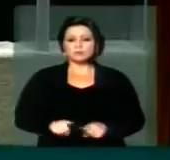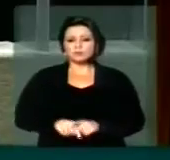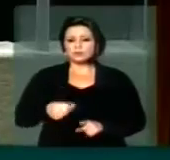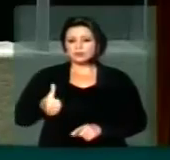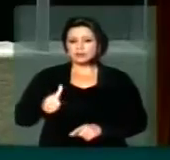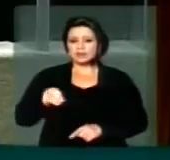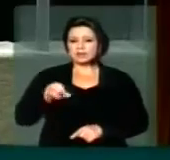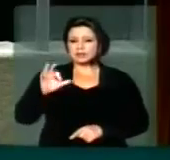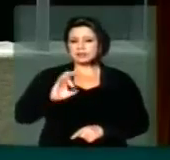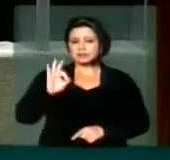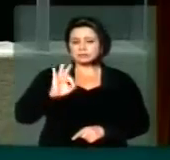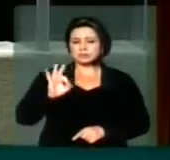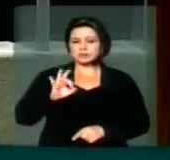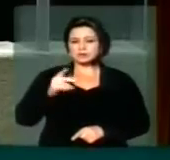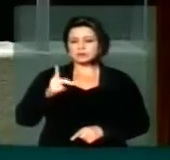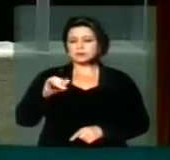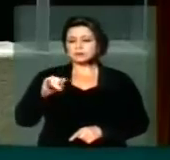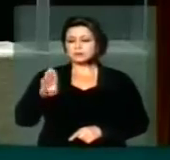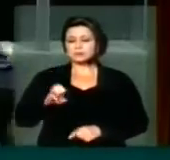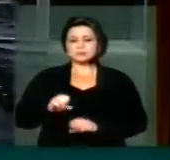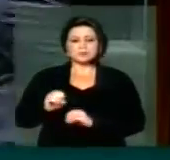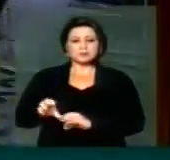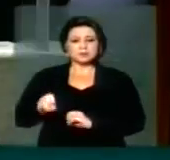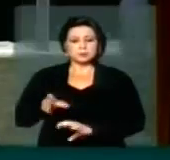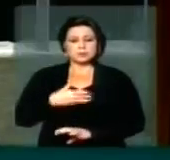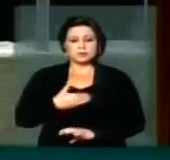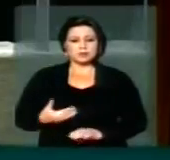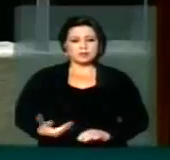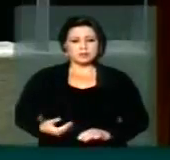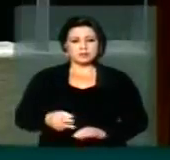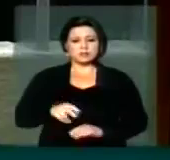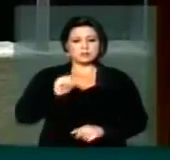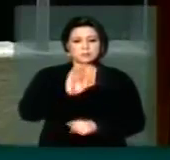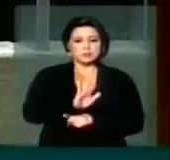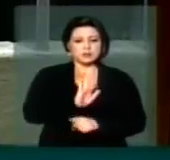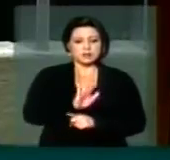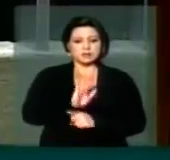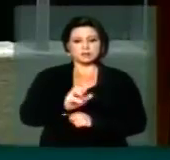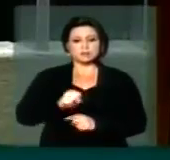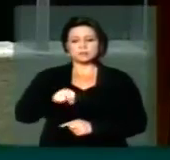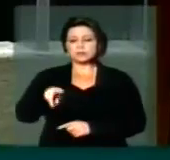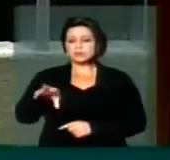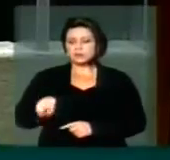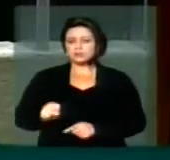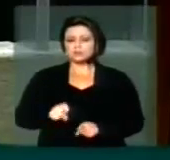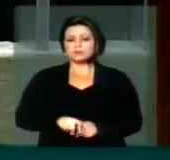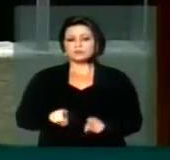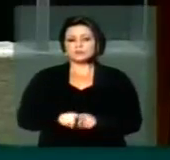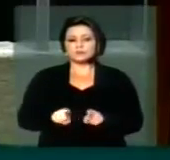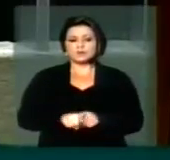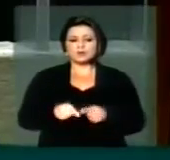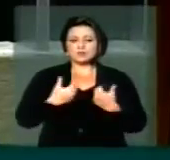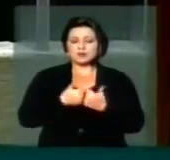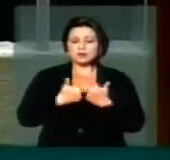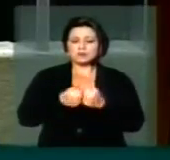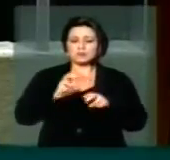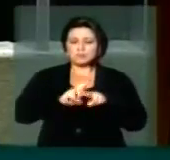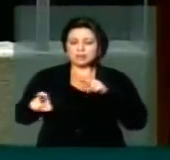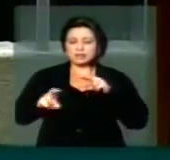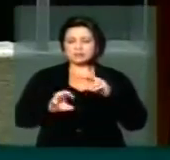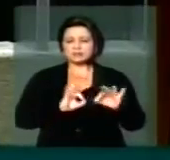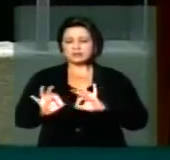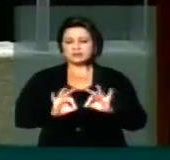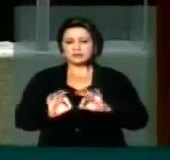os 10% do PIB para a educação pública, para fortalecer o sistema único de saúde, o transporte coletivo de massa,